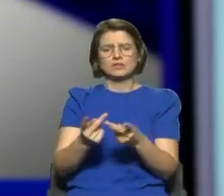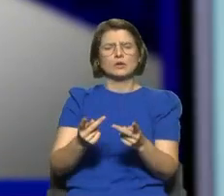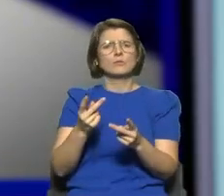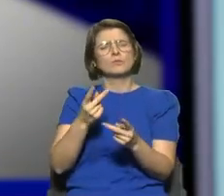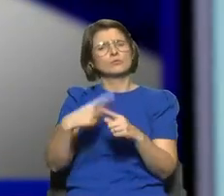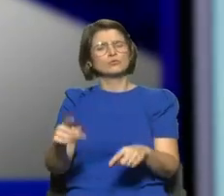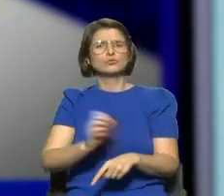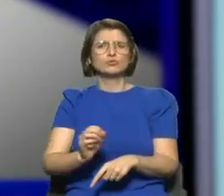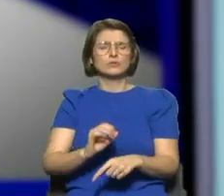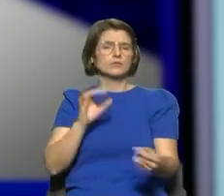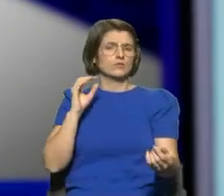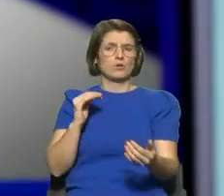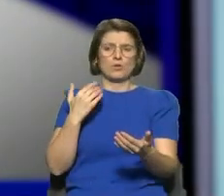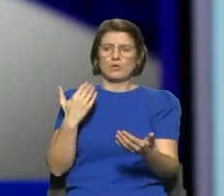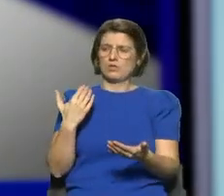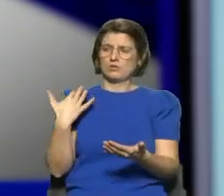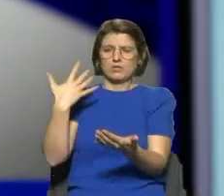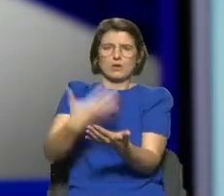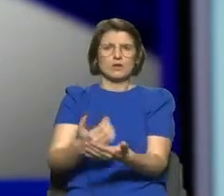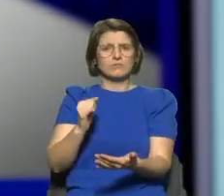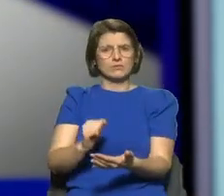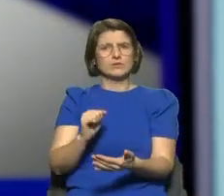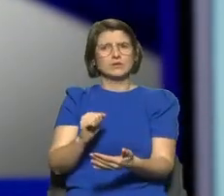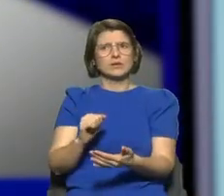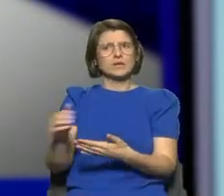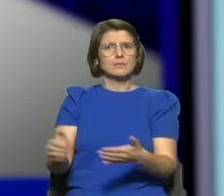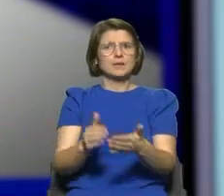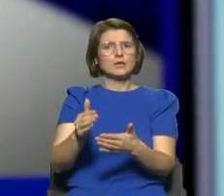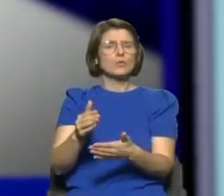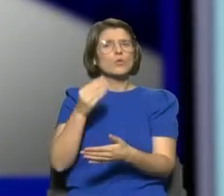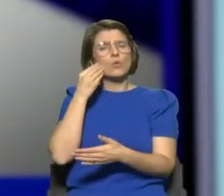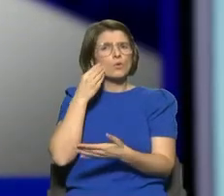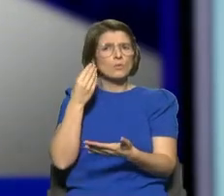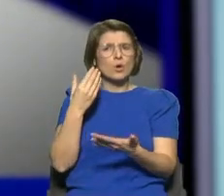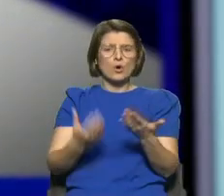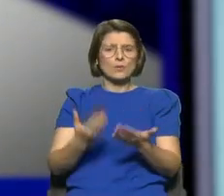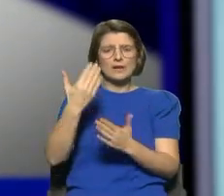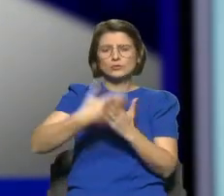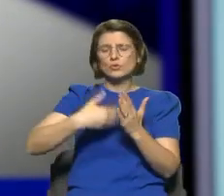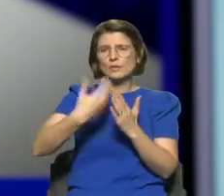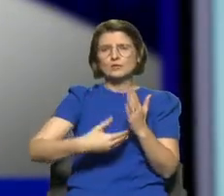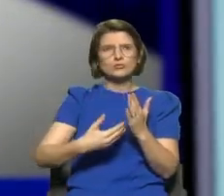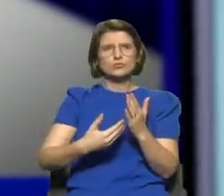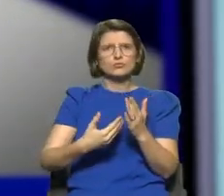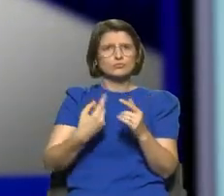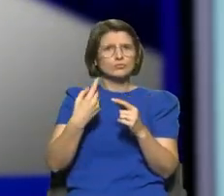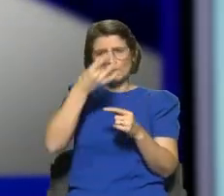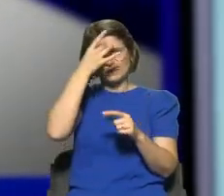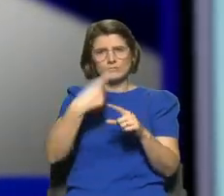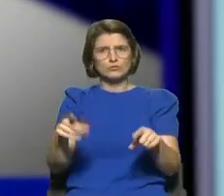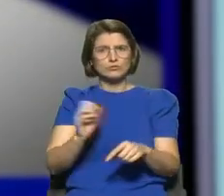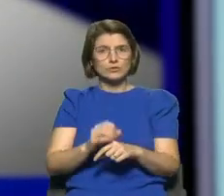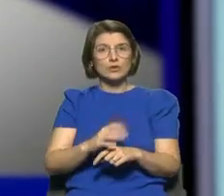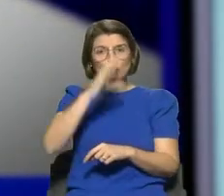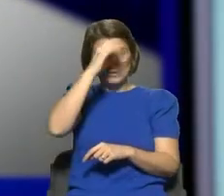relação ao rumo que este Governo está a imprimir à nossa região e para onde leva nem em relação aos documentos o governo Regional e